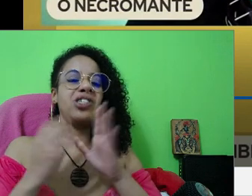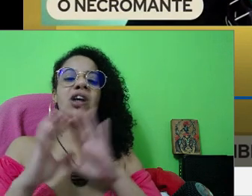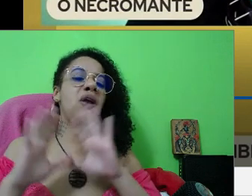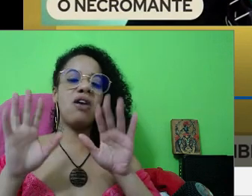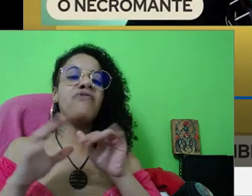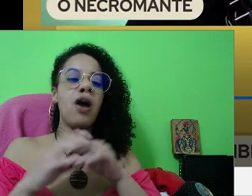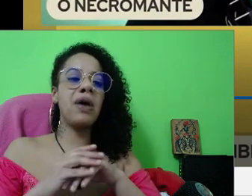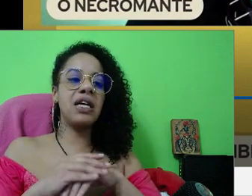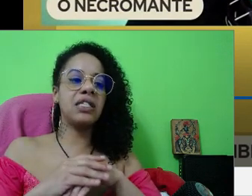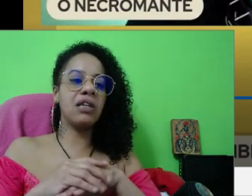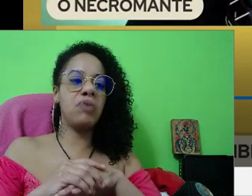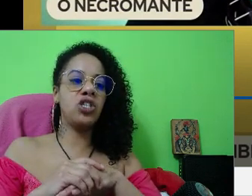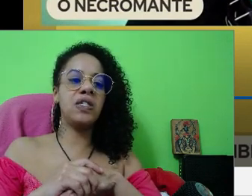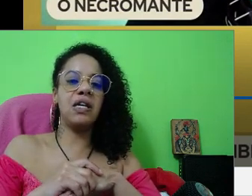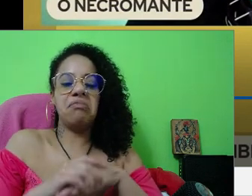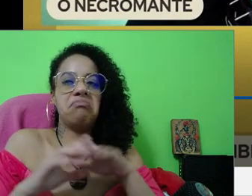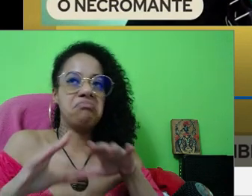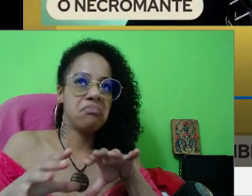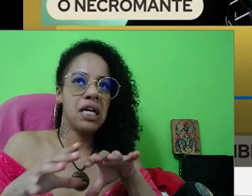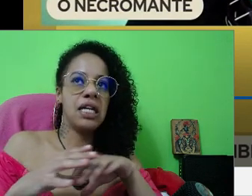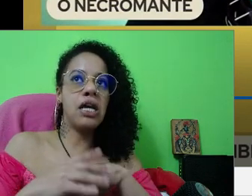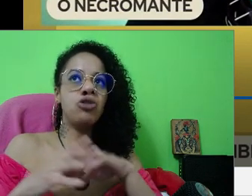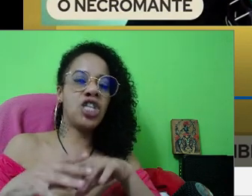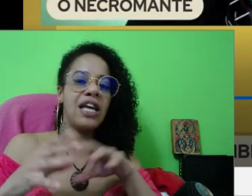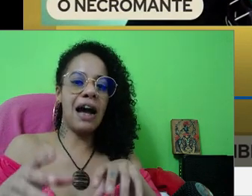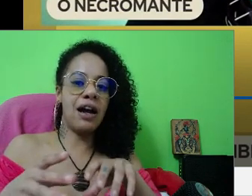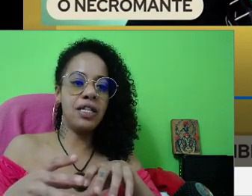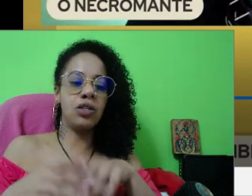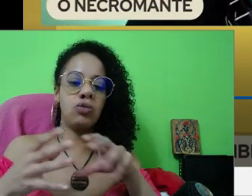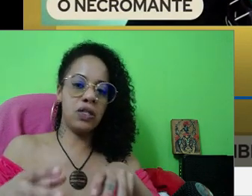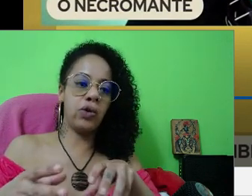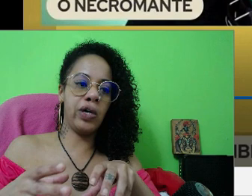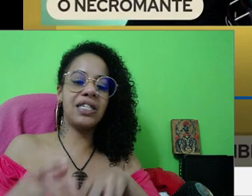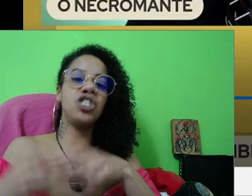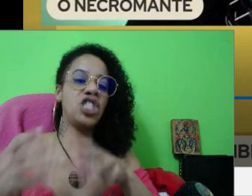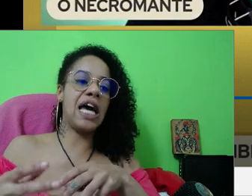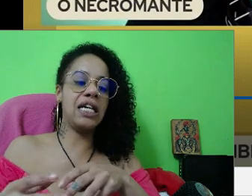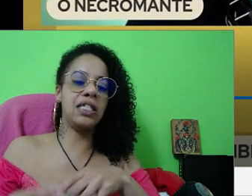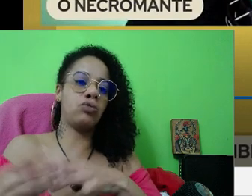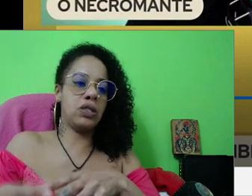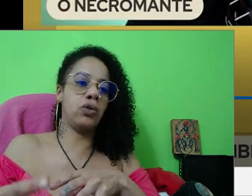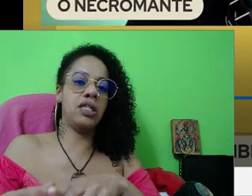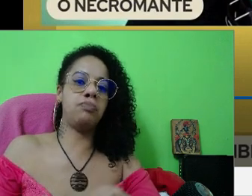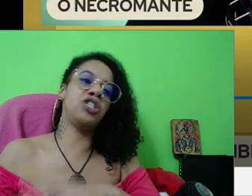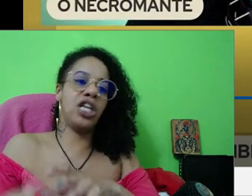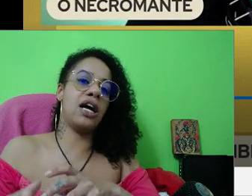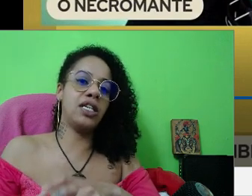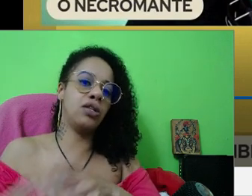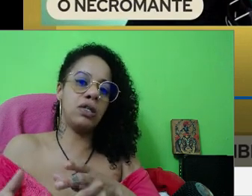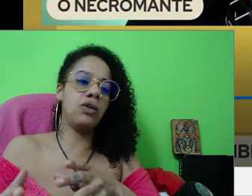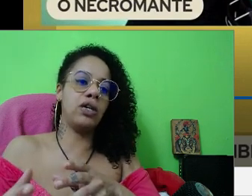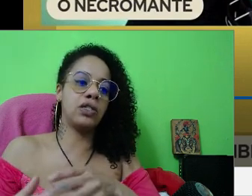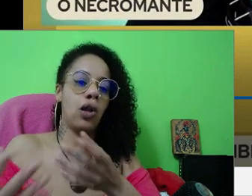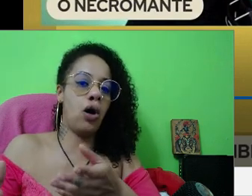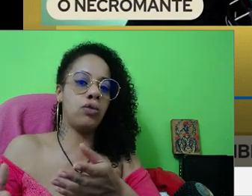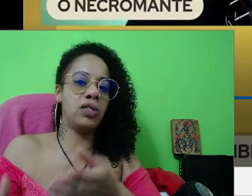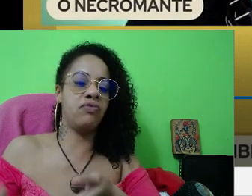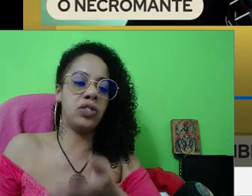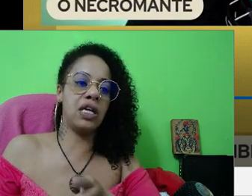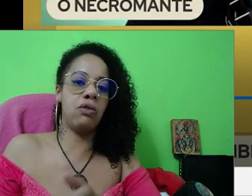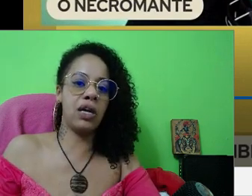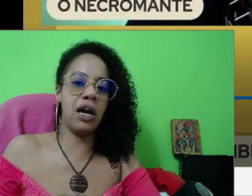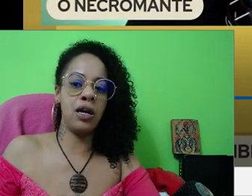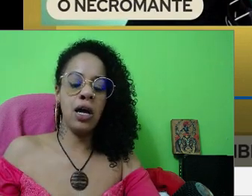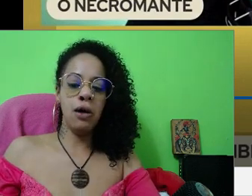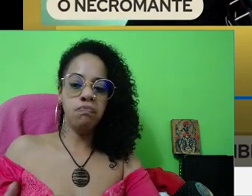mas eu acho que a melhor forma é exatamente assim não gerar situações que gerem situações para gerar situações logo